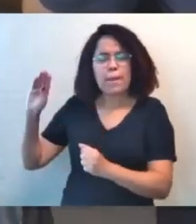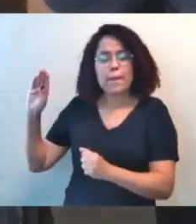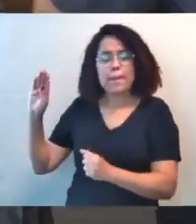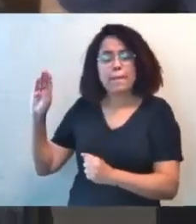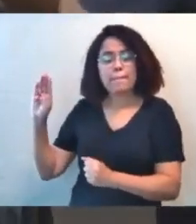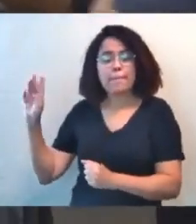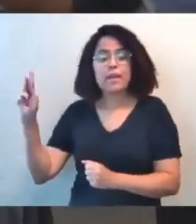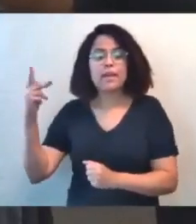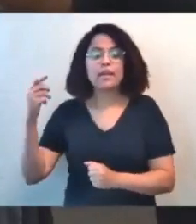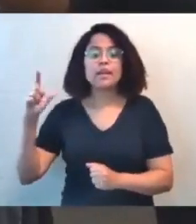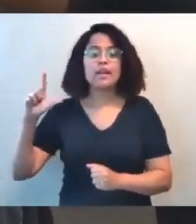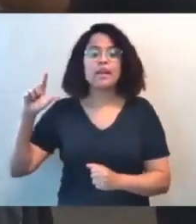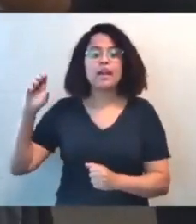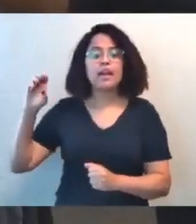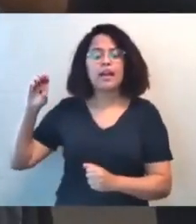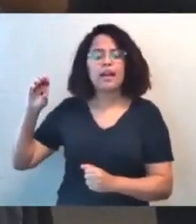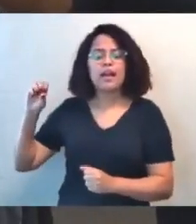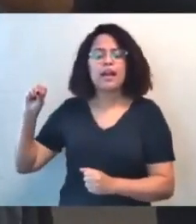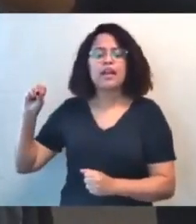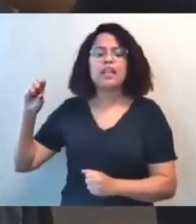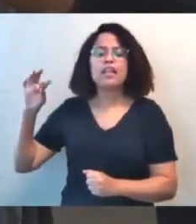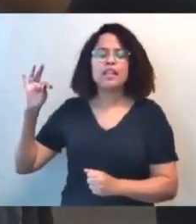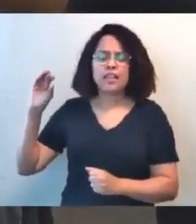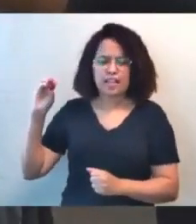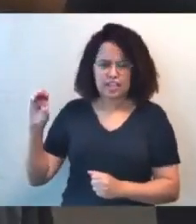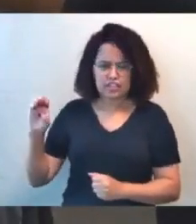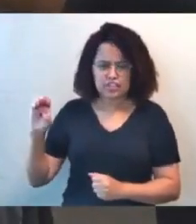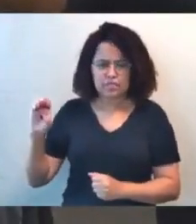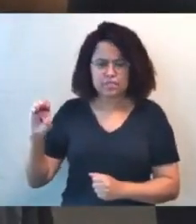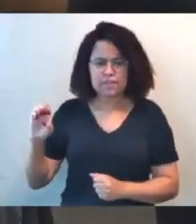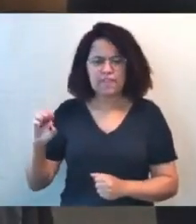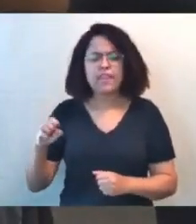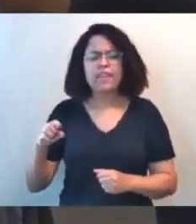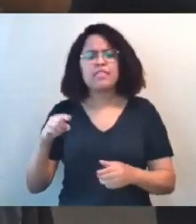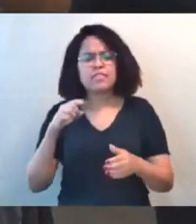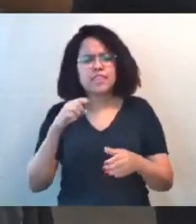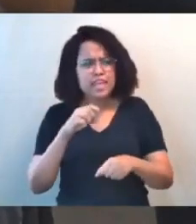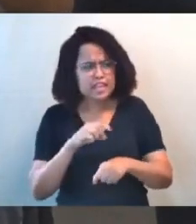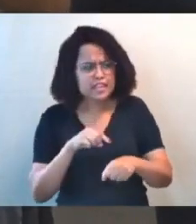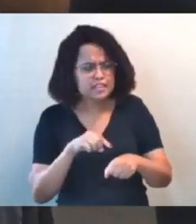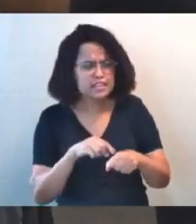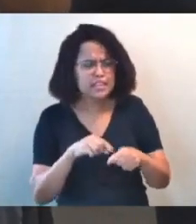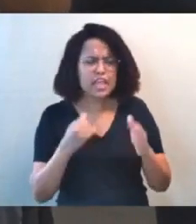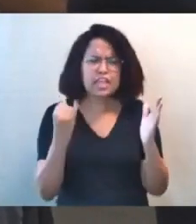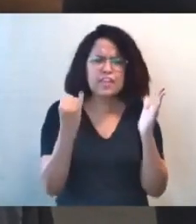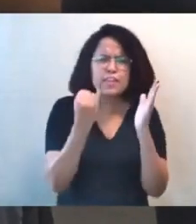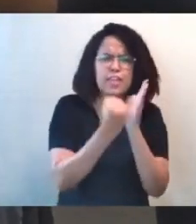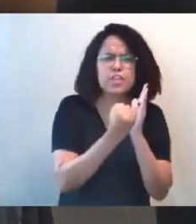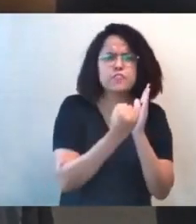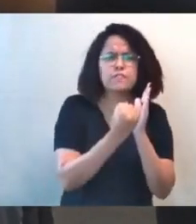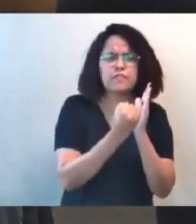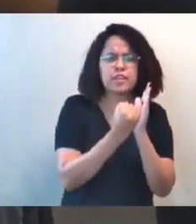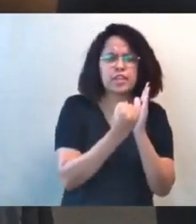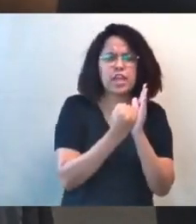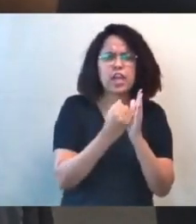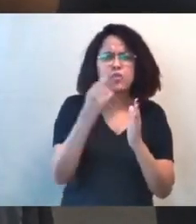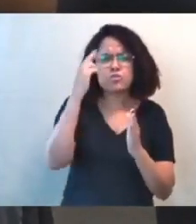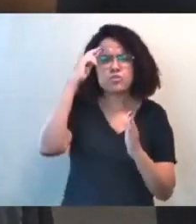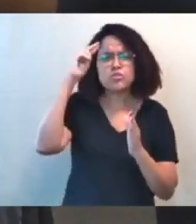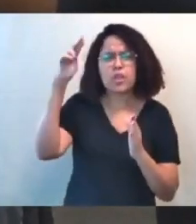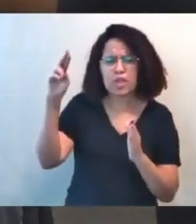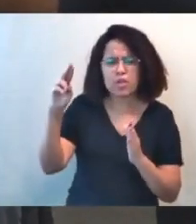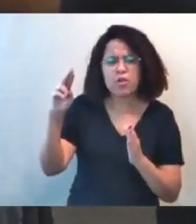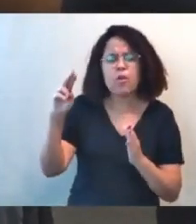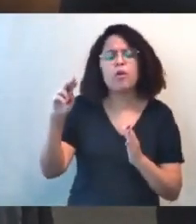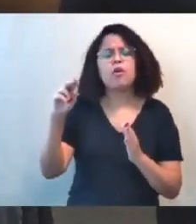Leste. Tem que ser identificado, se não é do seu conhecimento, o senhor identificar como o senhor que está o responsável na ponta